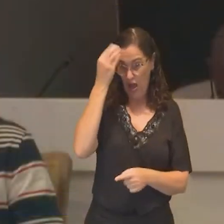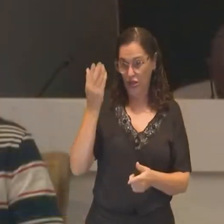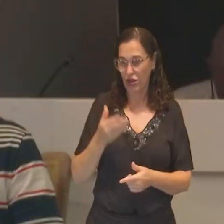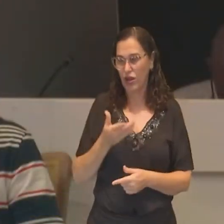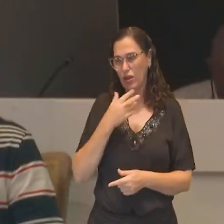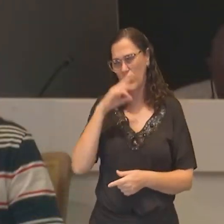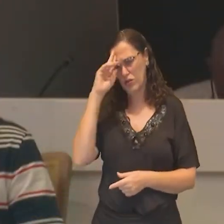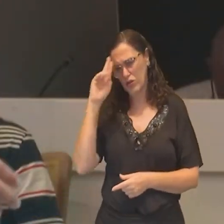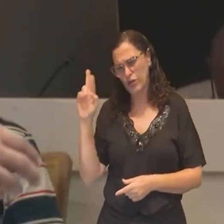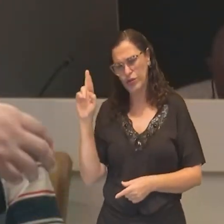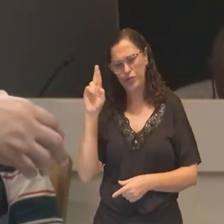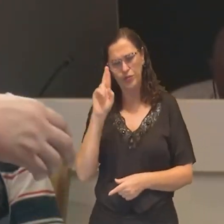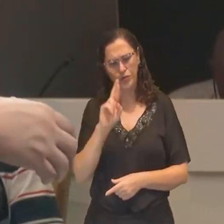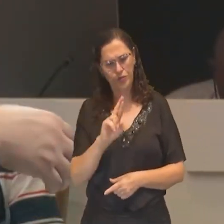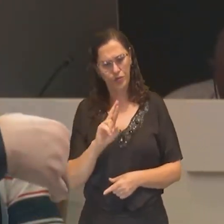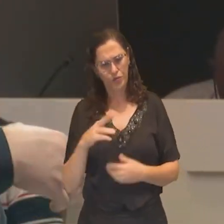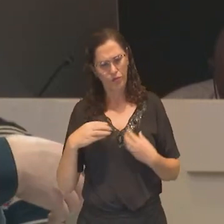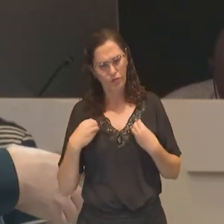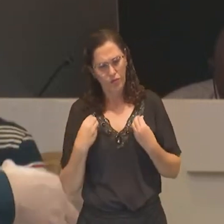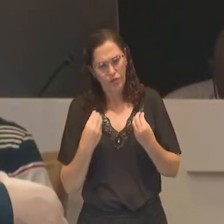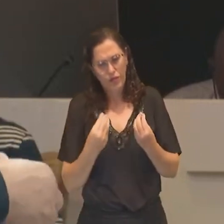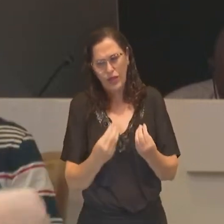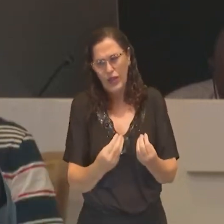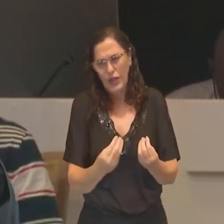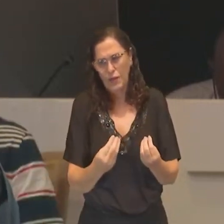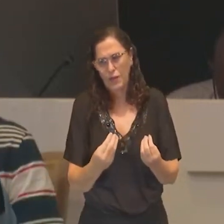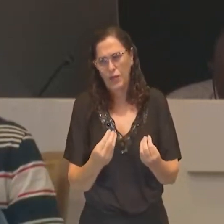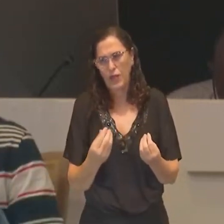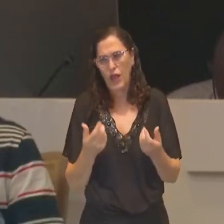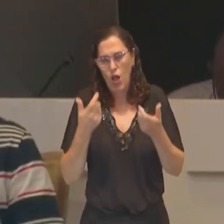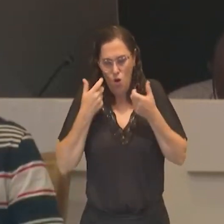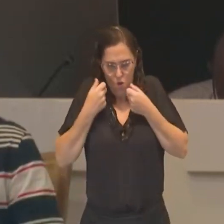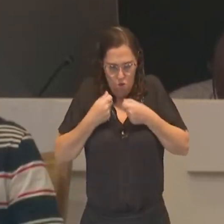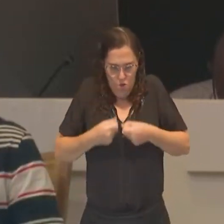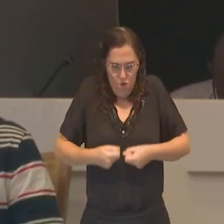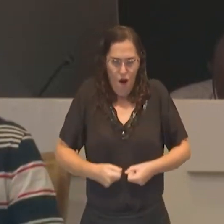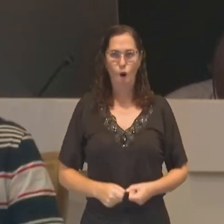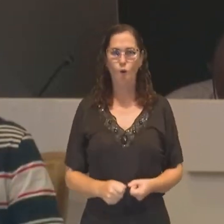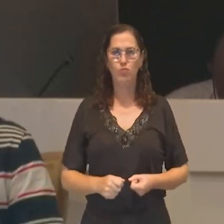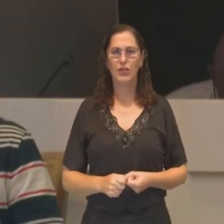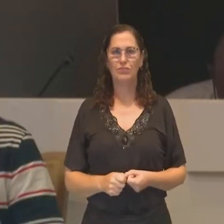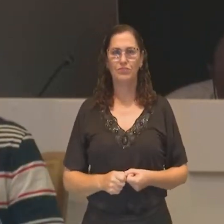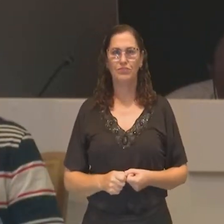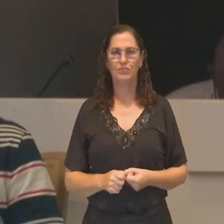e coloca sobre eles a pele de um animal.